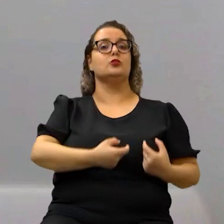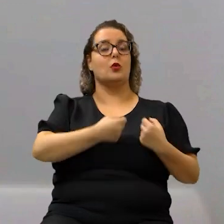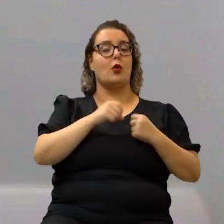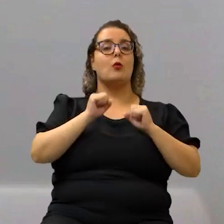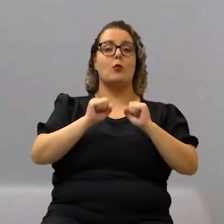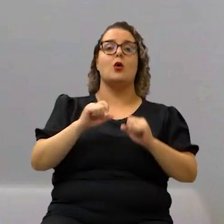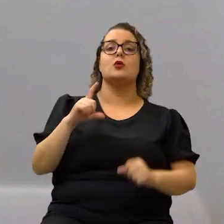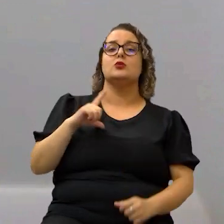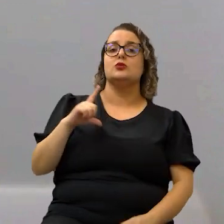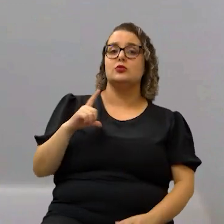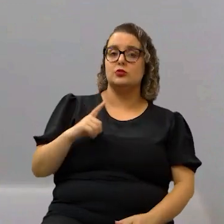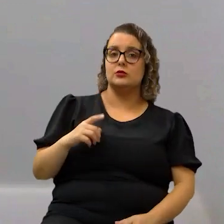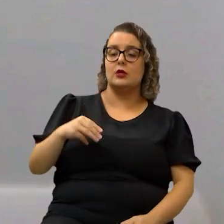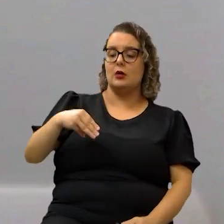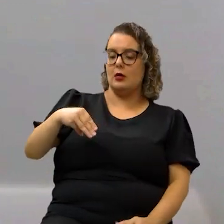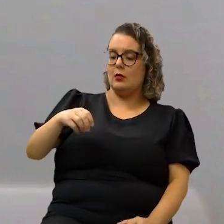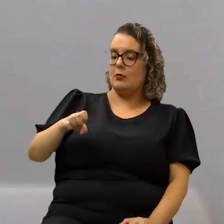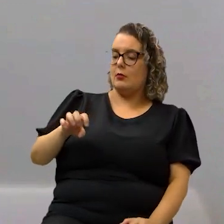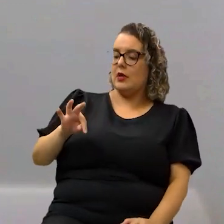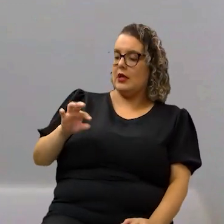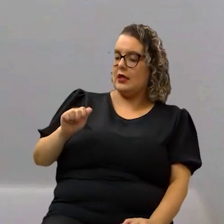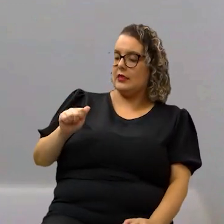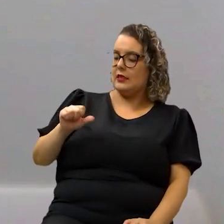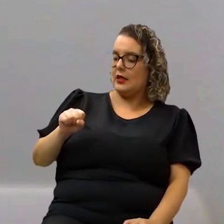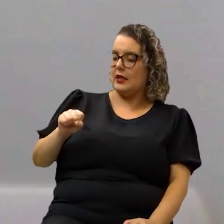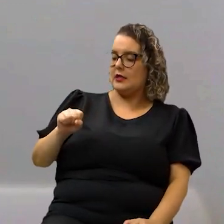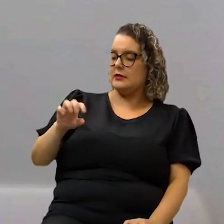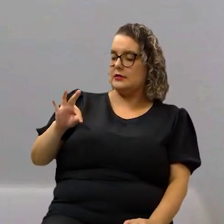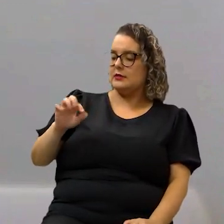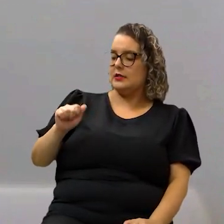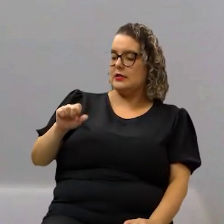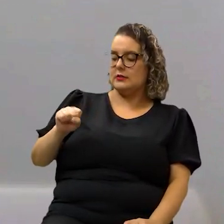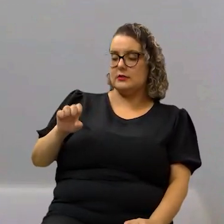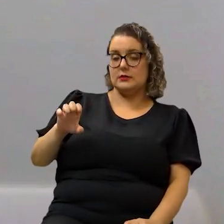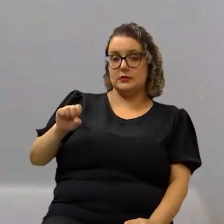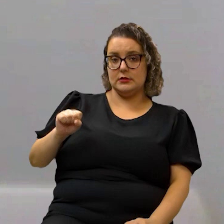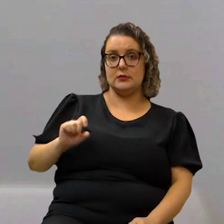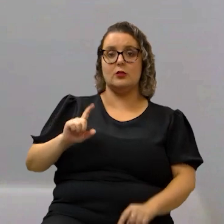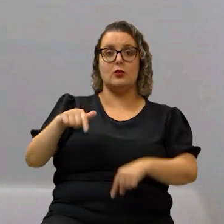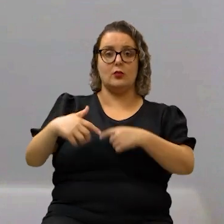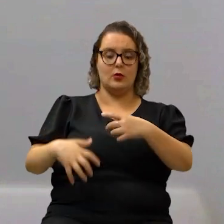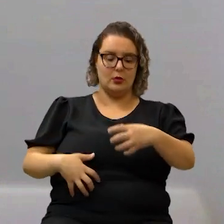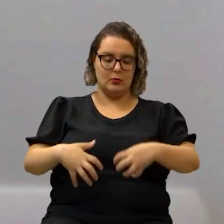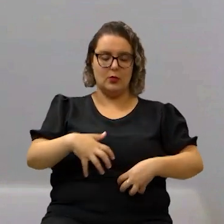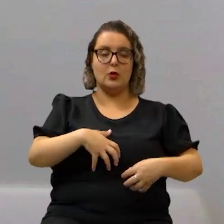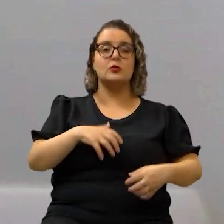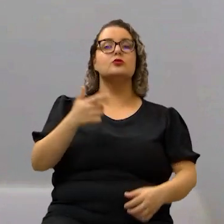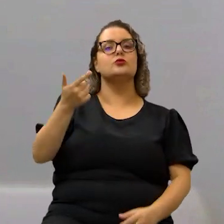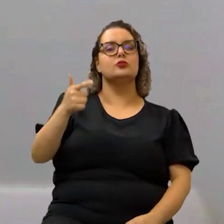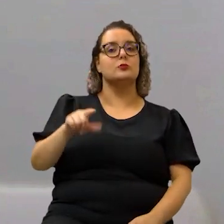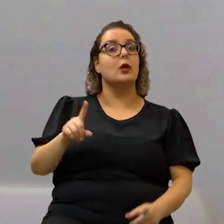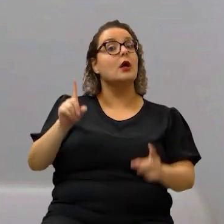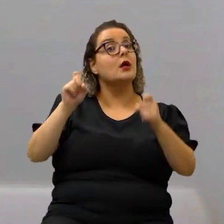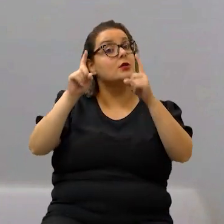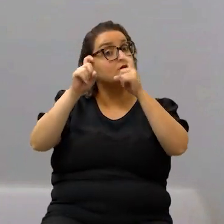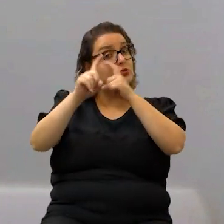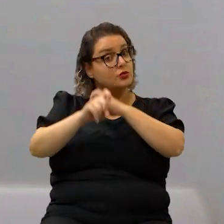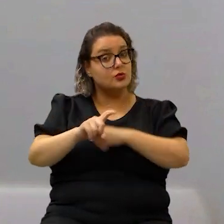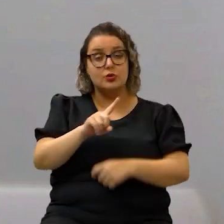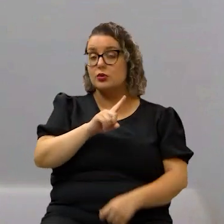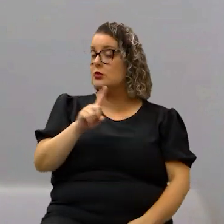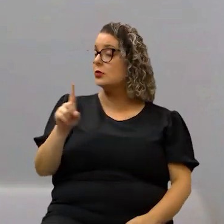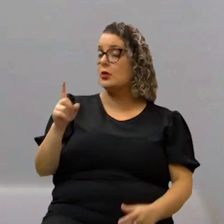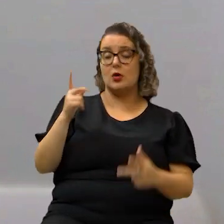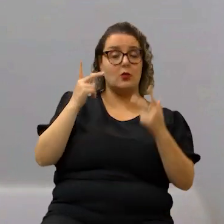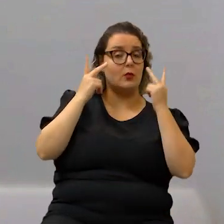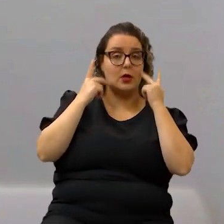mama pode gerar o que a gente chama de metástases, que é quando ele aparece em outro órgão. De novo, Isso é raro,